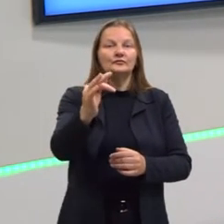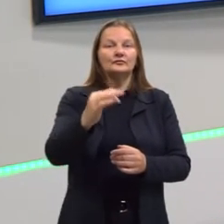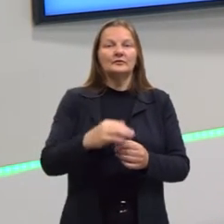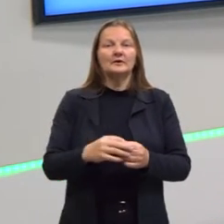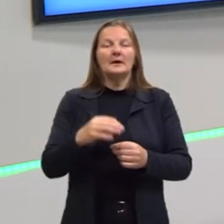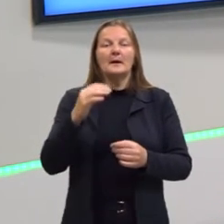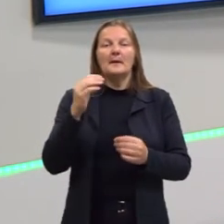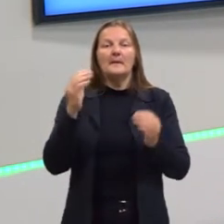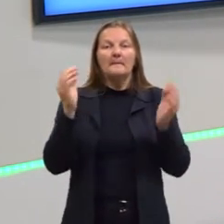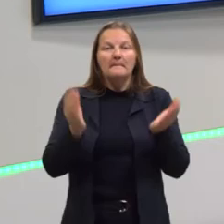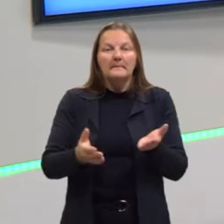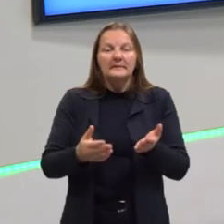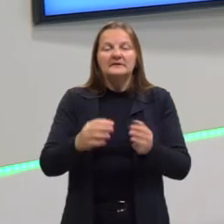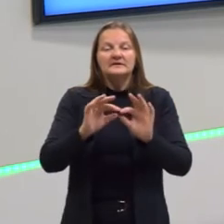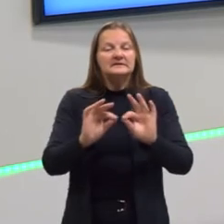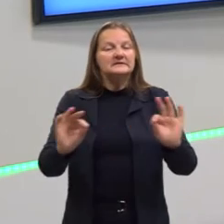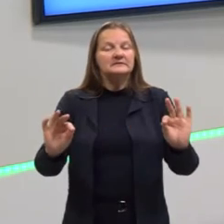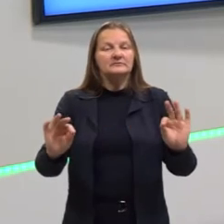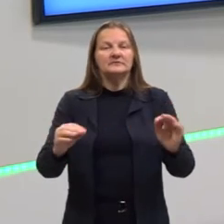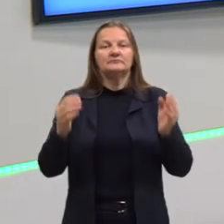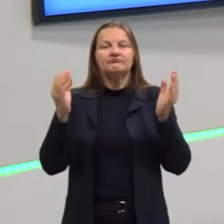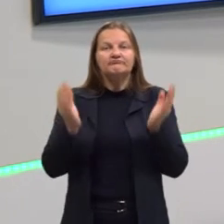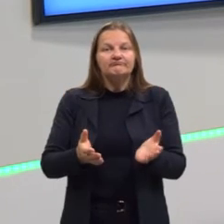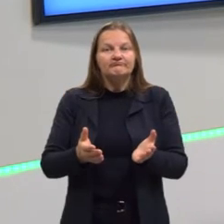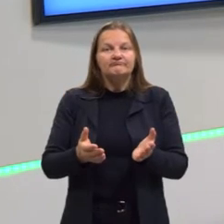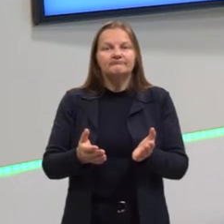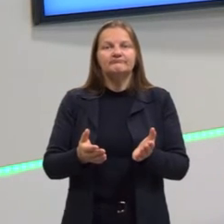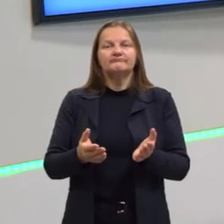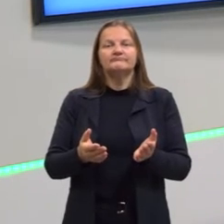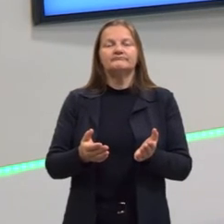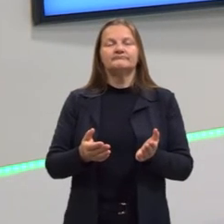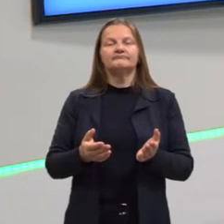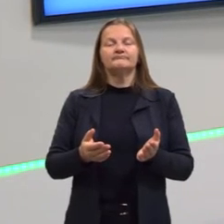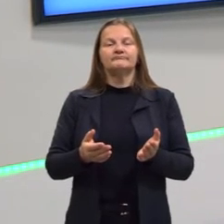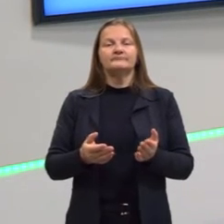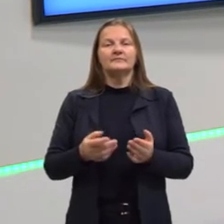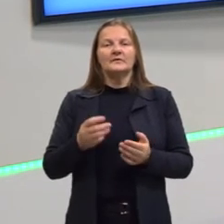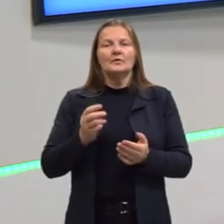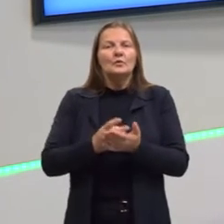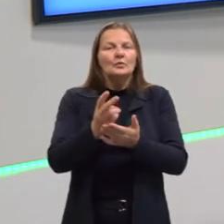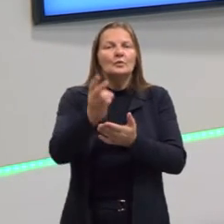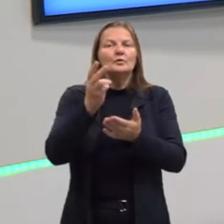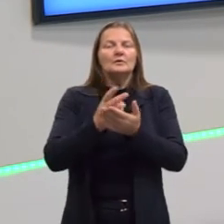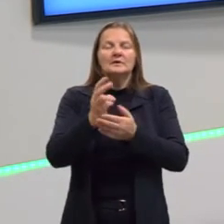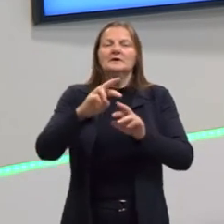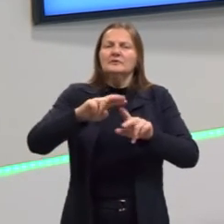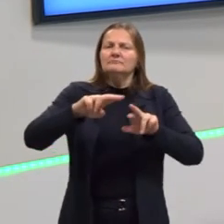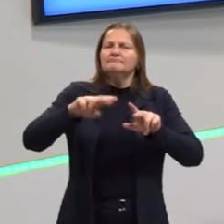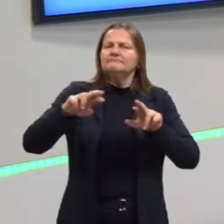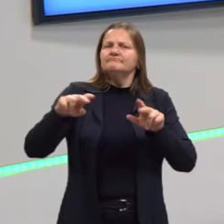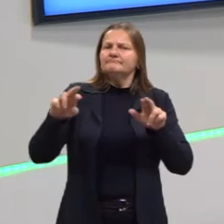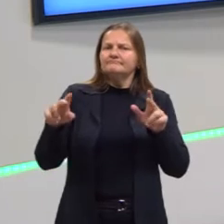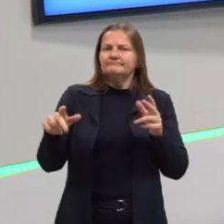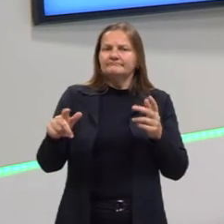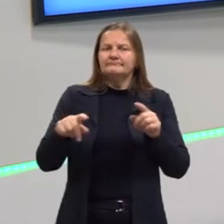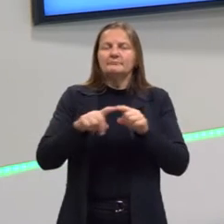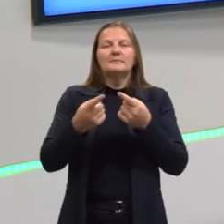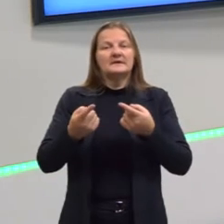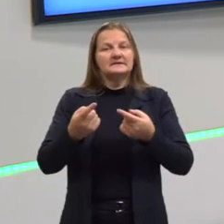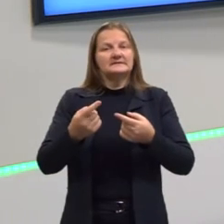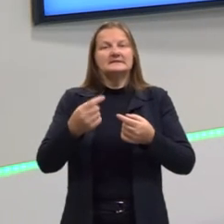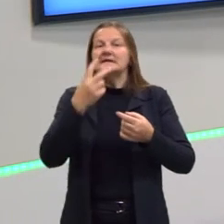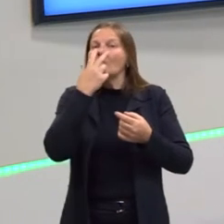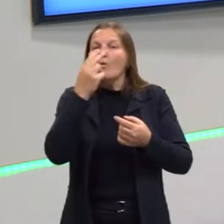temos presente simples nós temos presente a continuar nós temos vários presentes vários